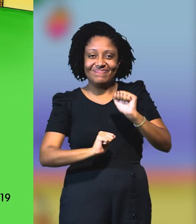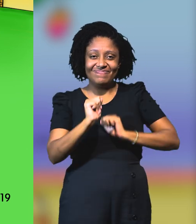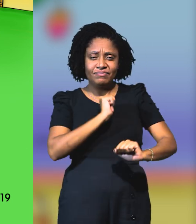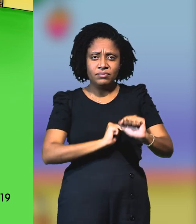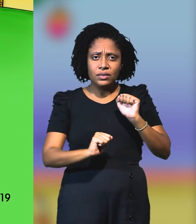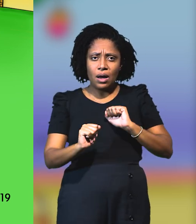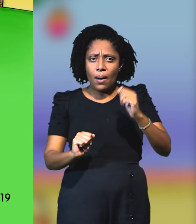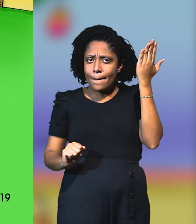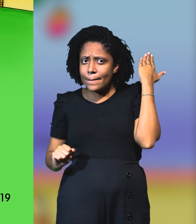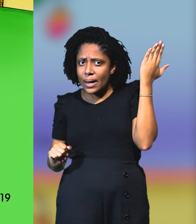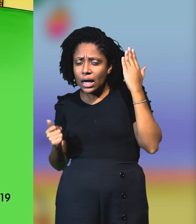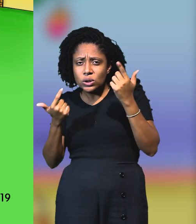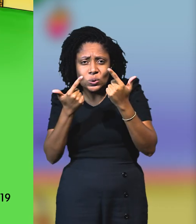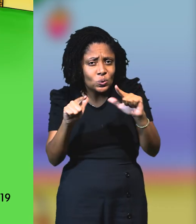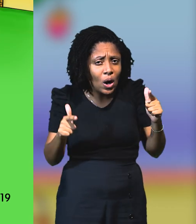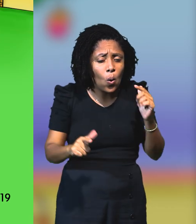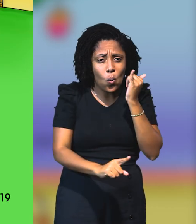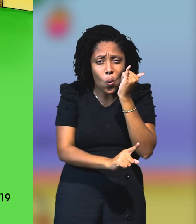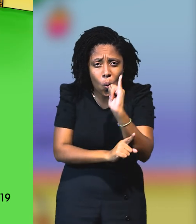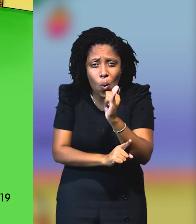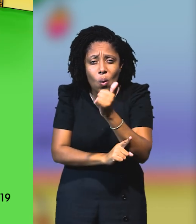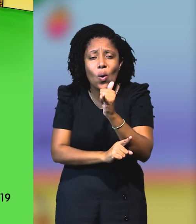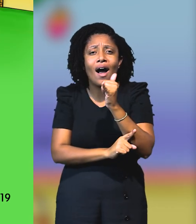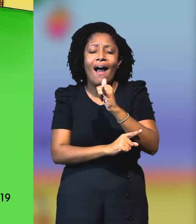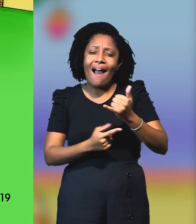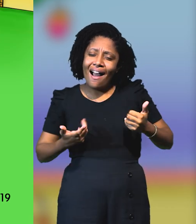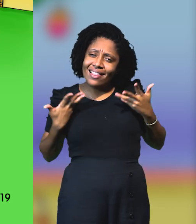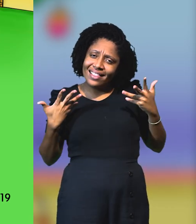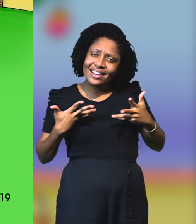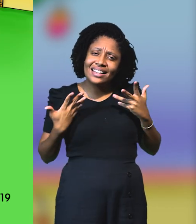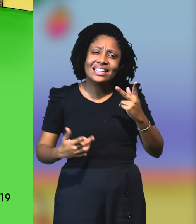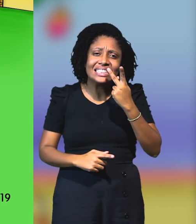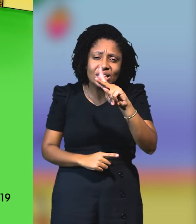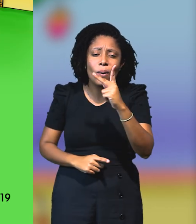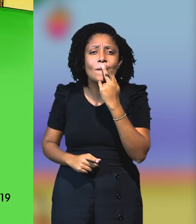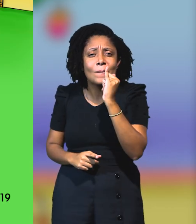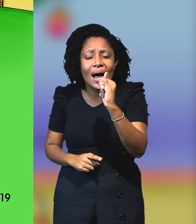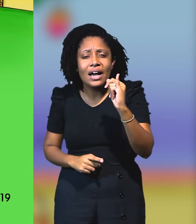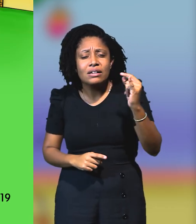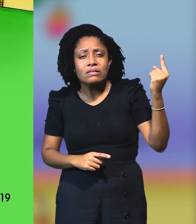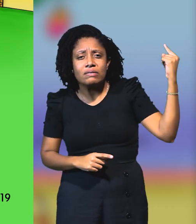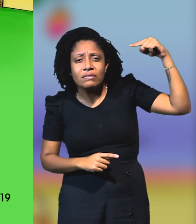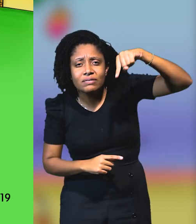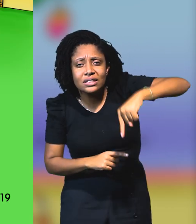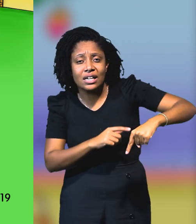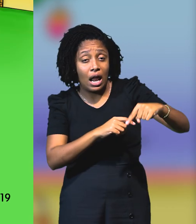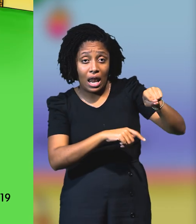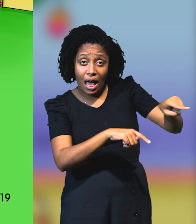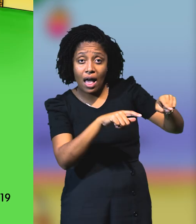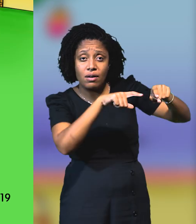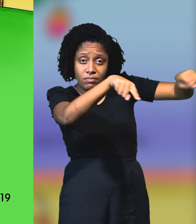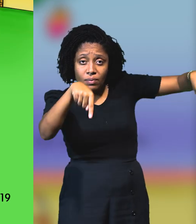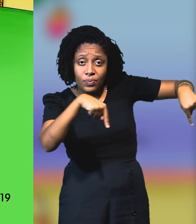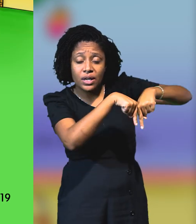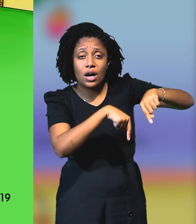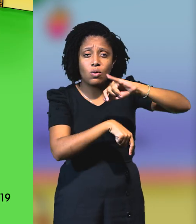Algo que não podia deixar de contar era a alegria do seu pai, quando vinha do campo do seu João.